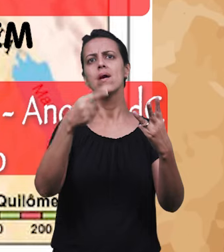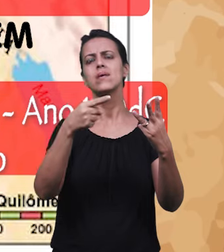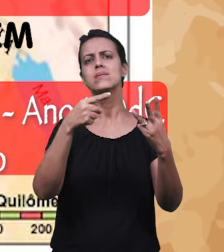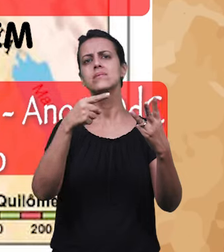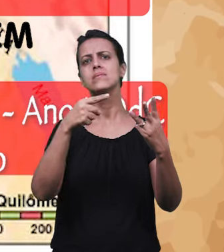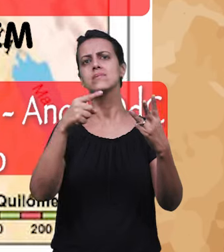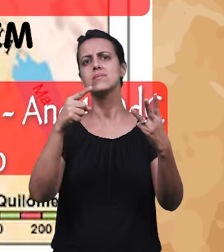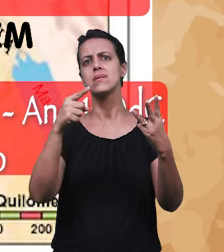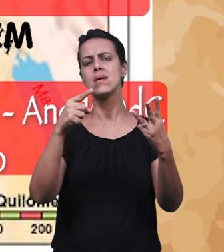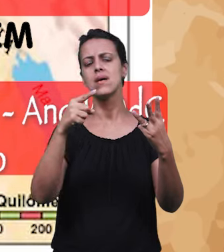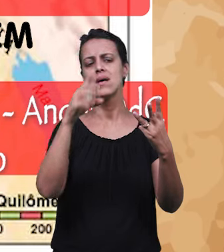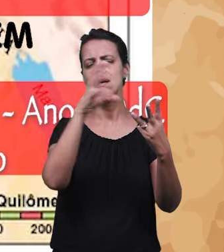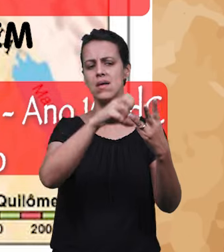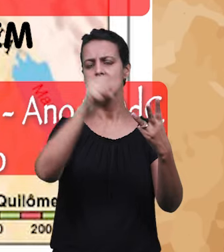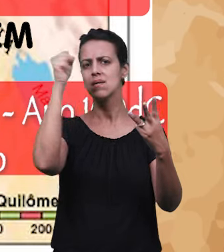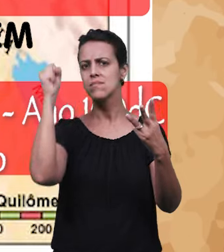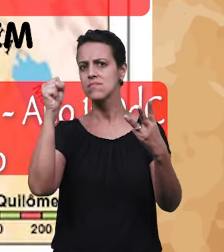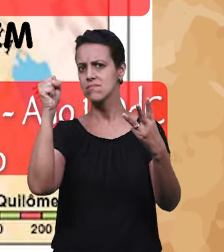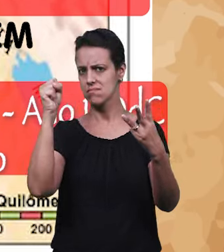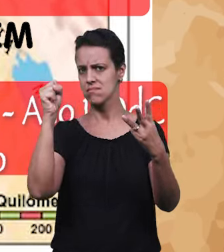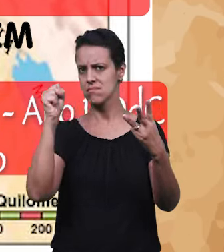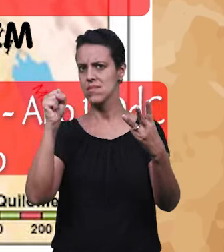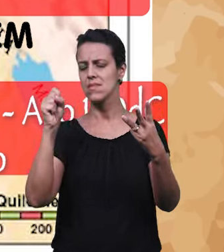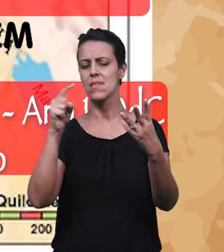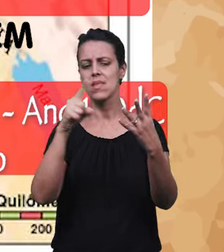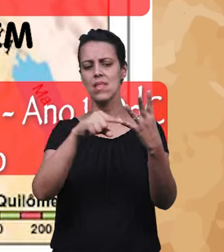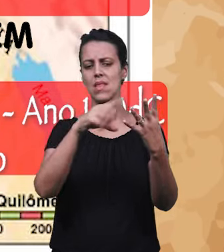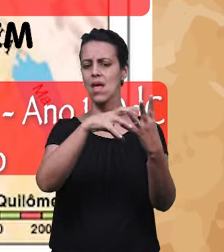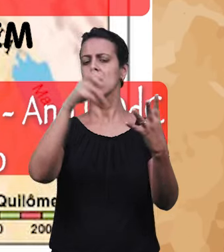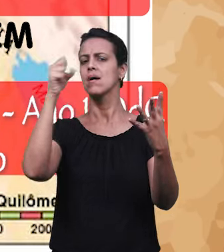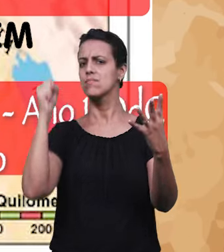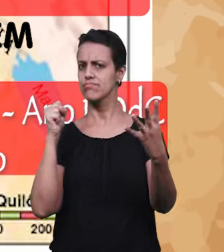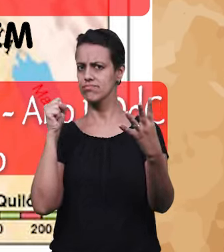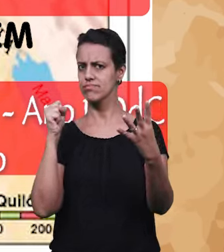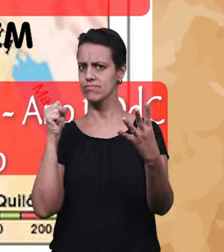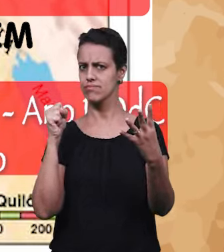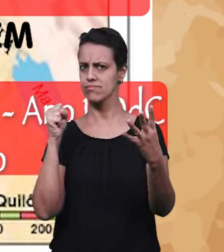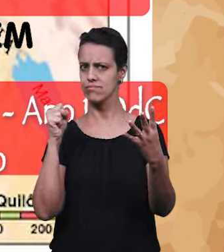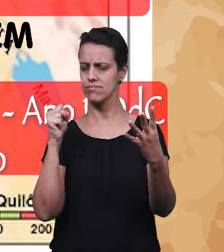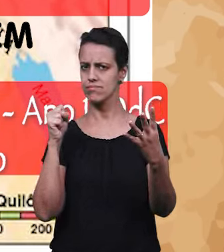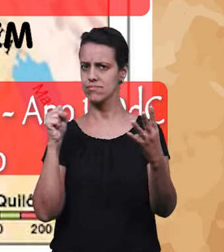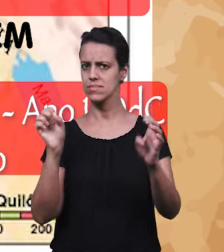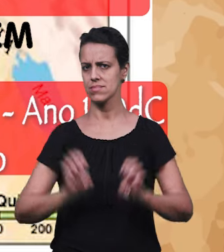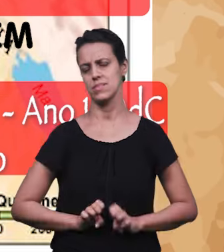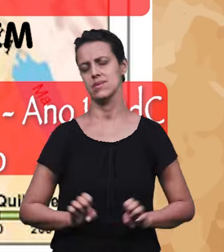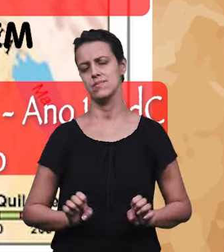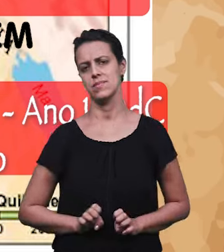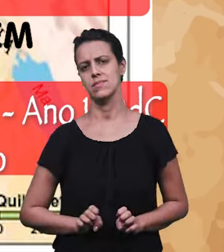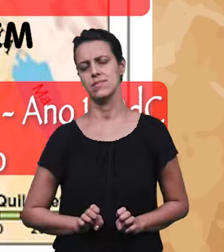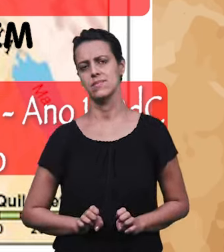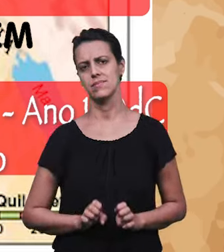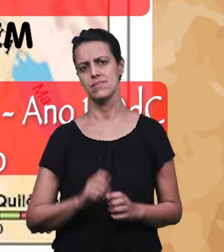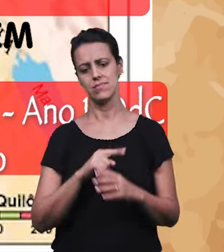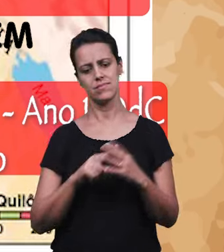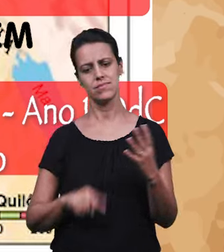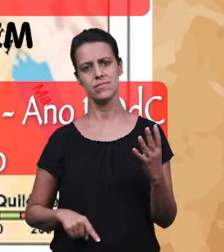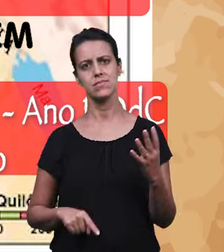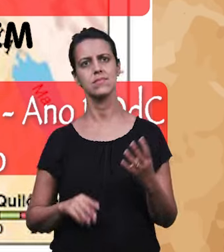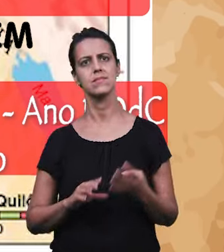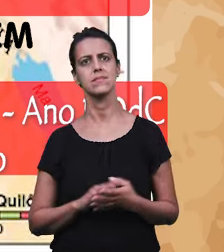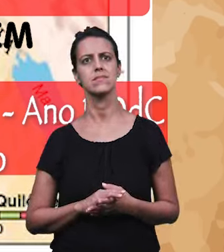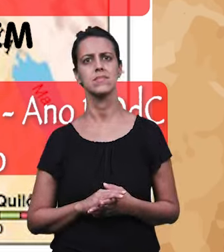Depois pegou o Papias lá em Hierápolis e pegou o Policarpo lá em